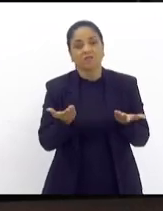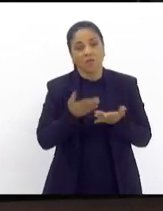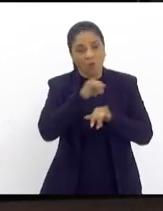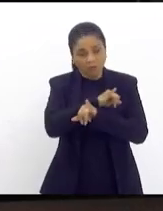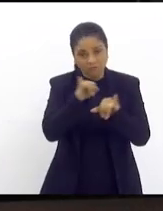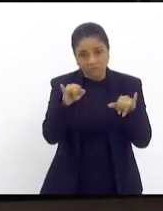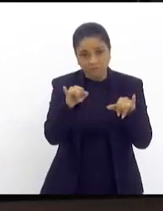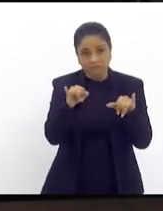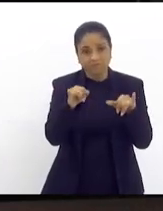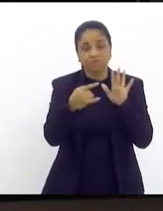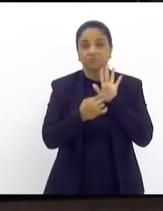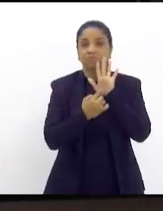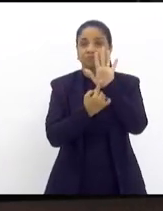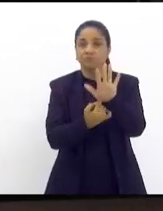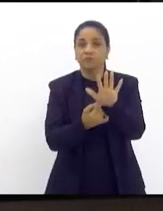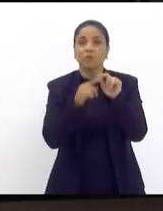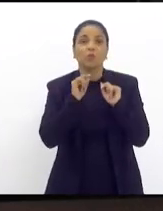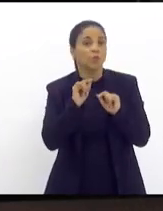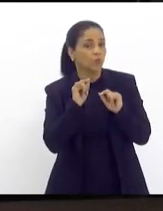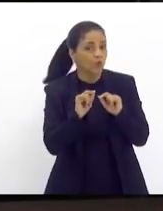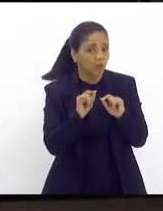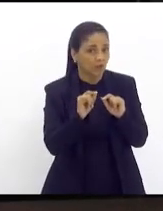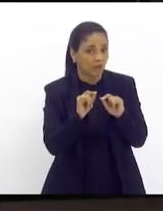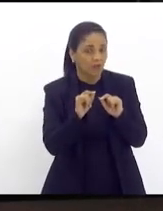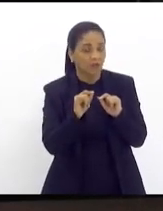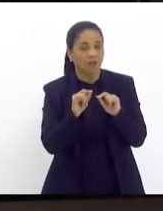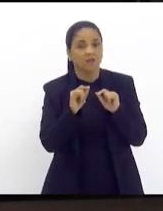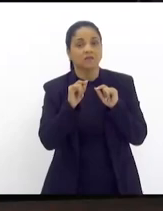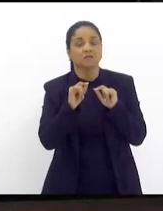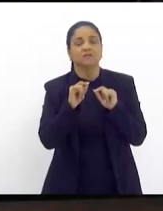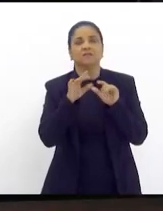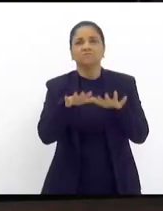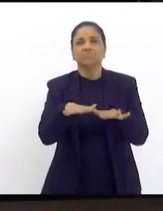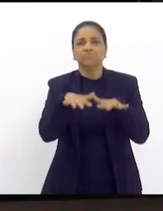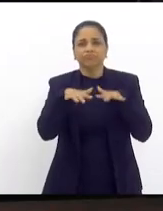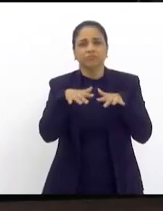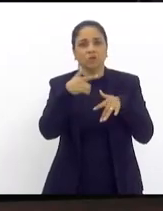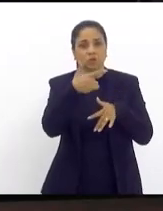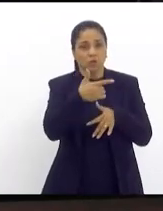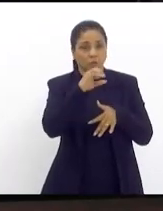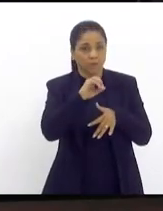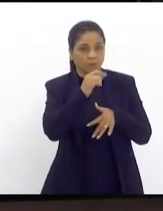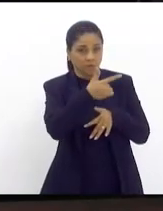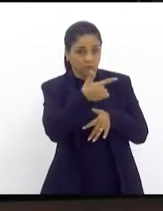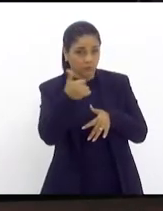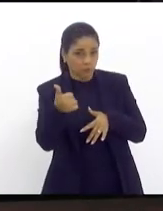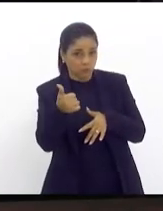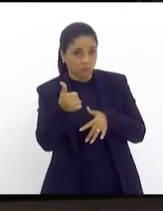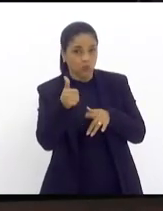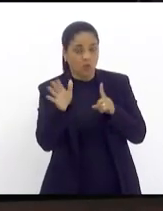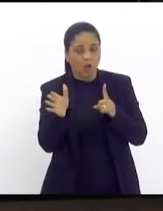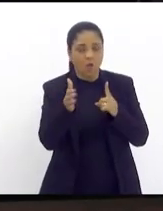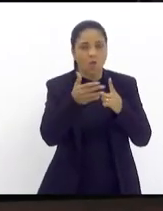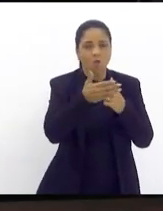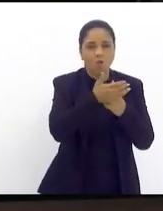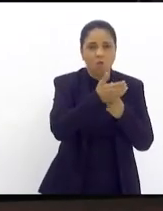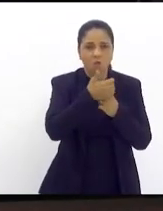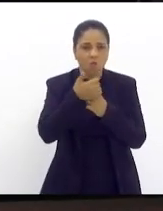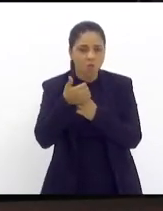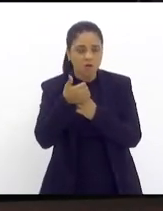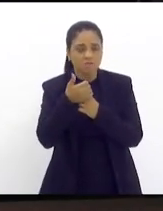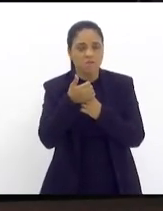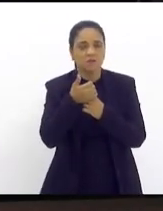apresentamos aqui dentro dessa casa ainda e 2021 um programa de acolhimento em Saúde Mental e